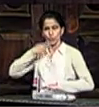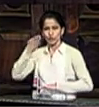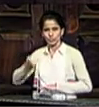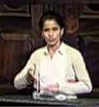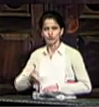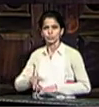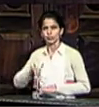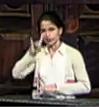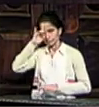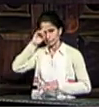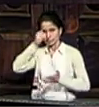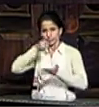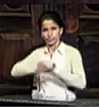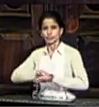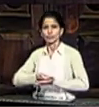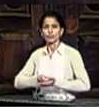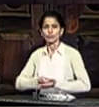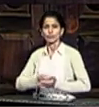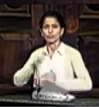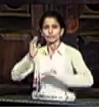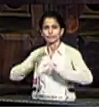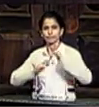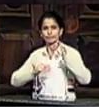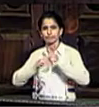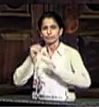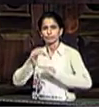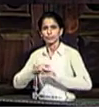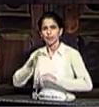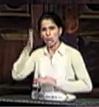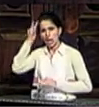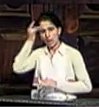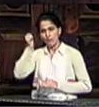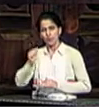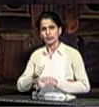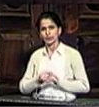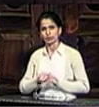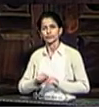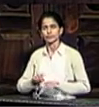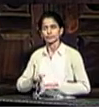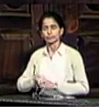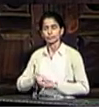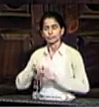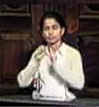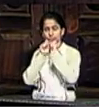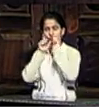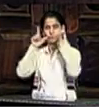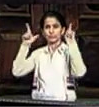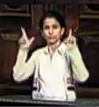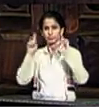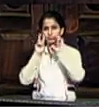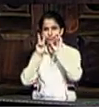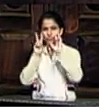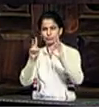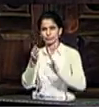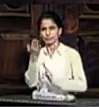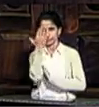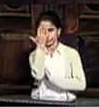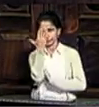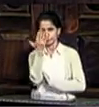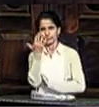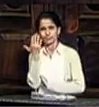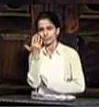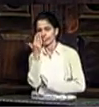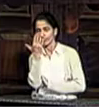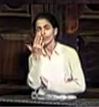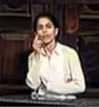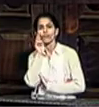e decidir com a capacidade de, no dia seguinte, levantar, olhar no espelho,